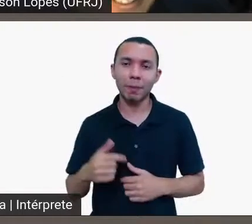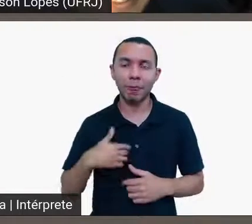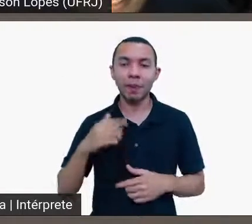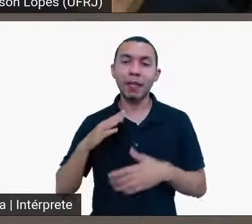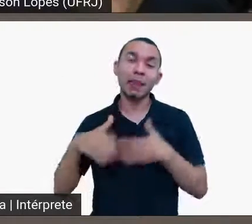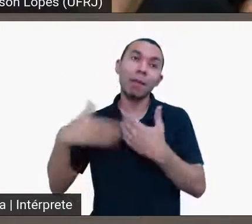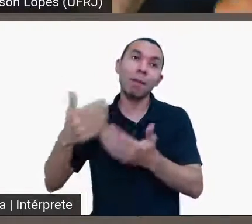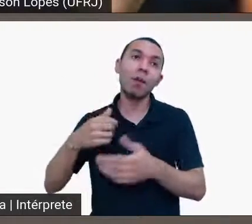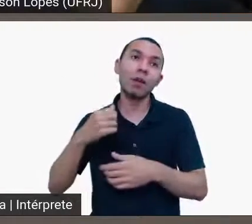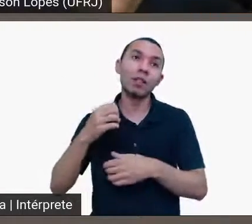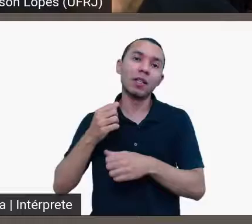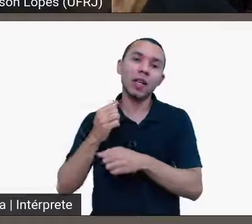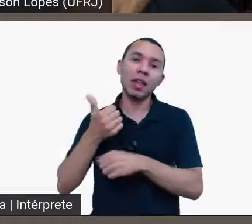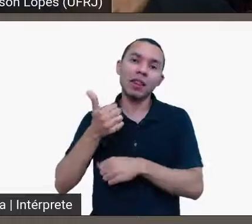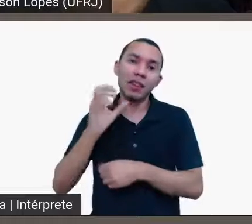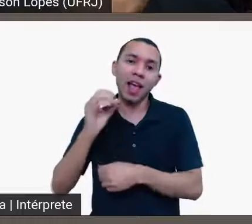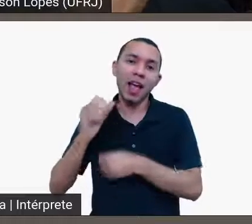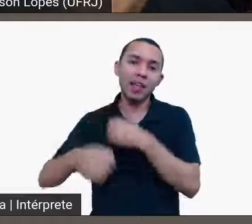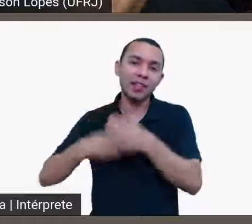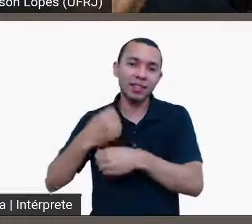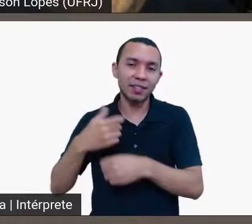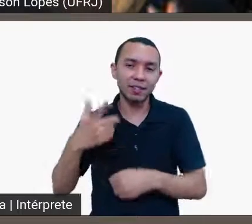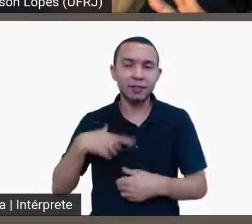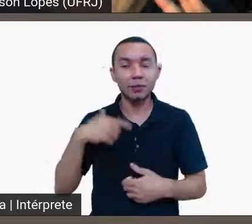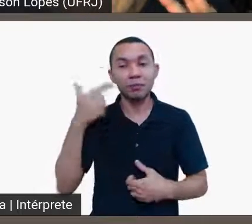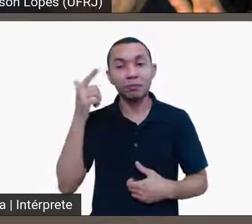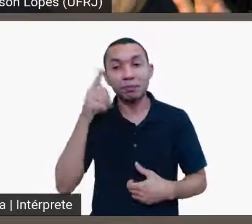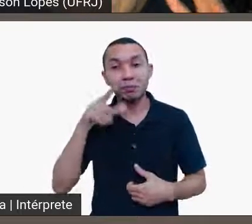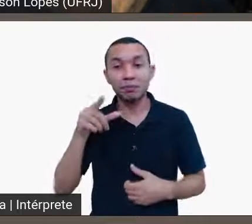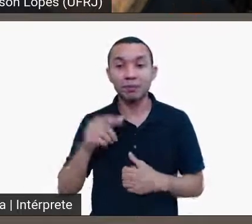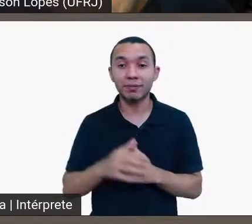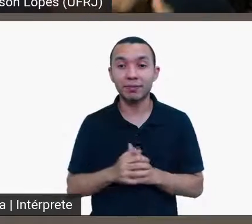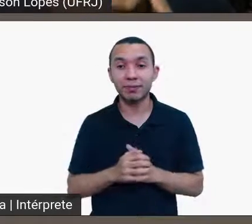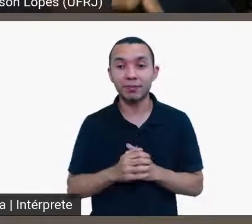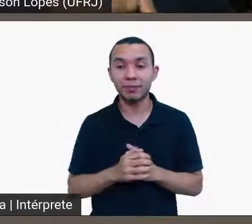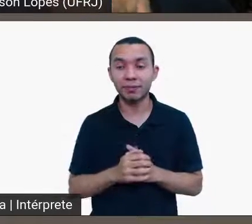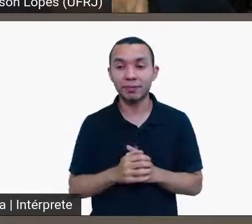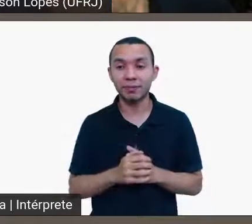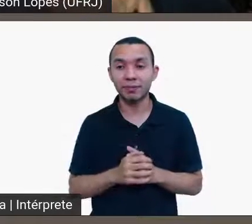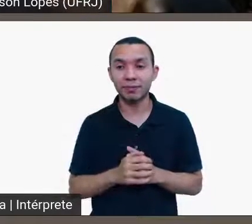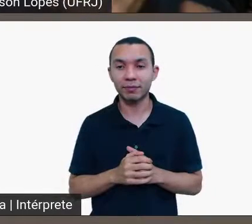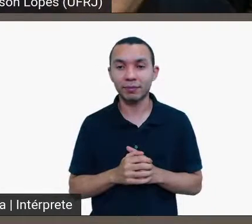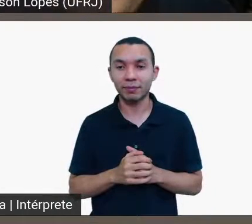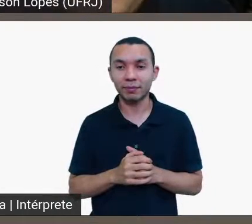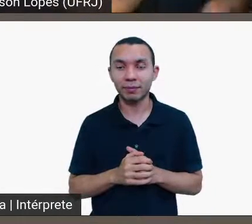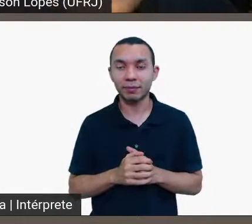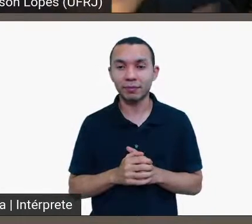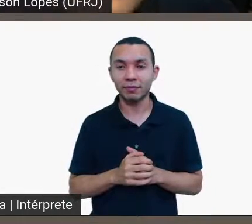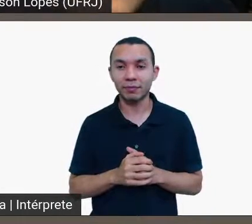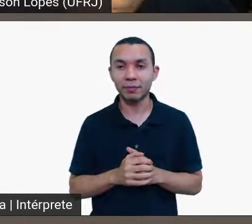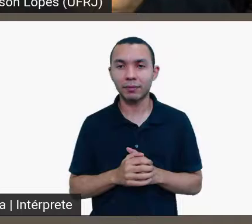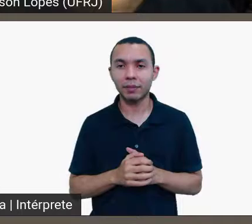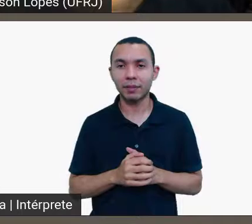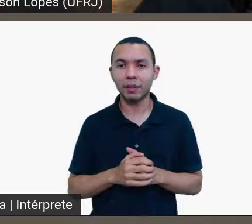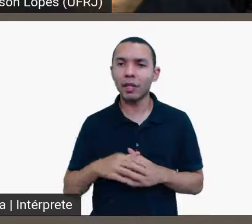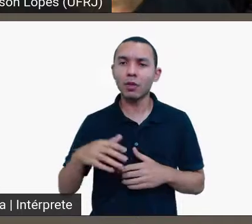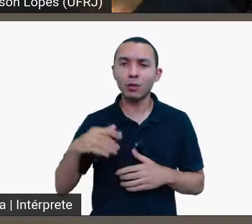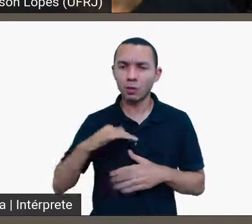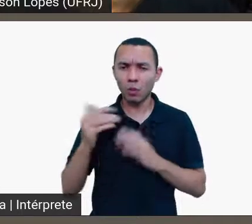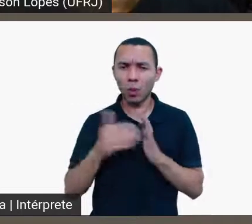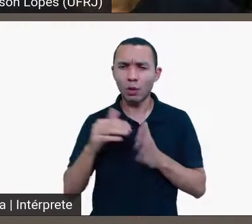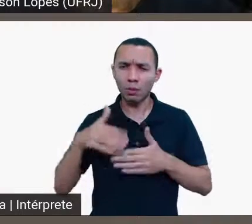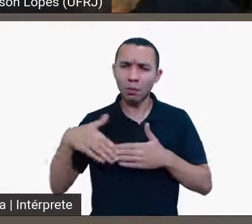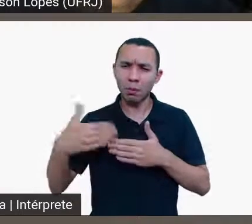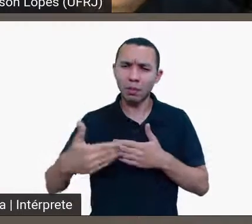anos, quer dizer, resgatar. Mas de certa forma, todo o processo de lançamento de Limite